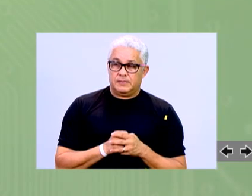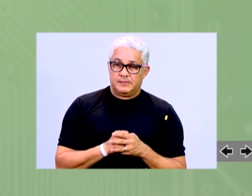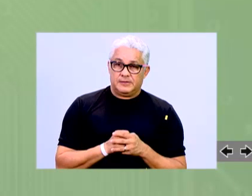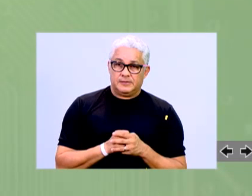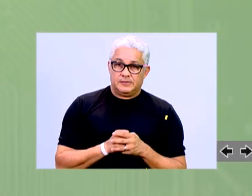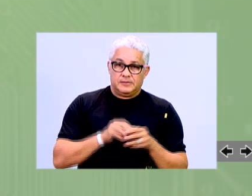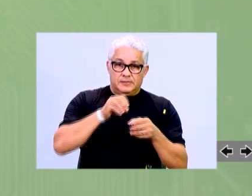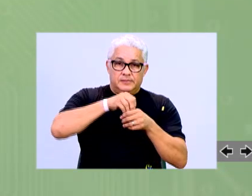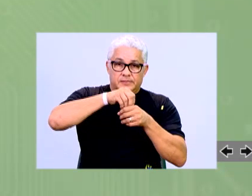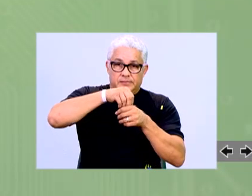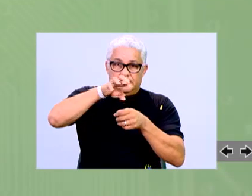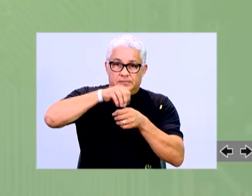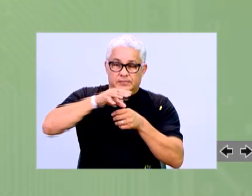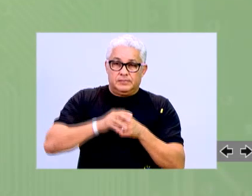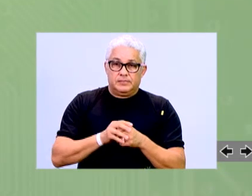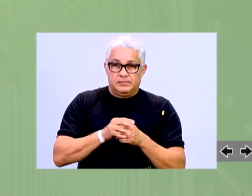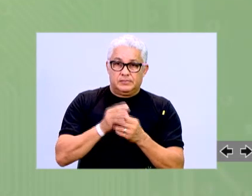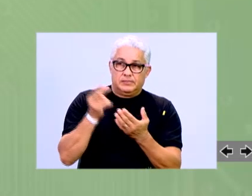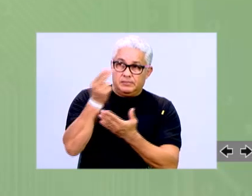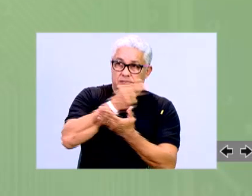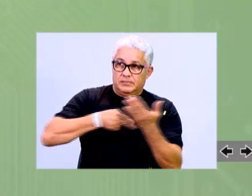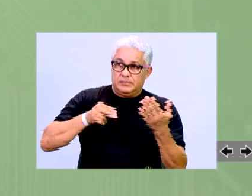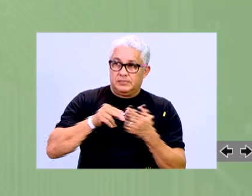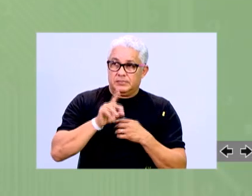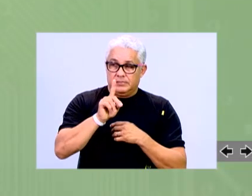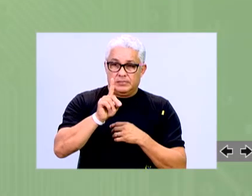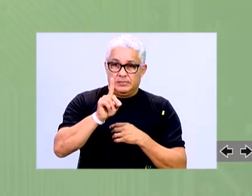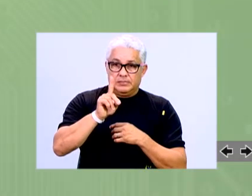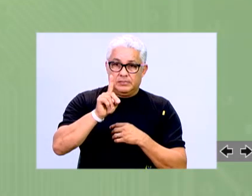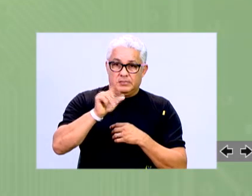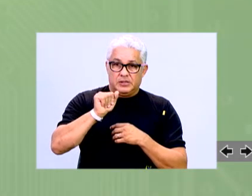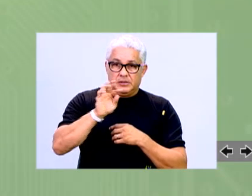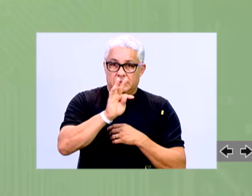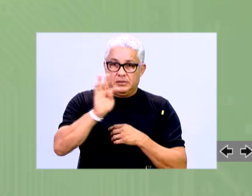no conteúdo de Design Patterns.